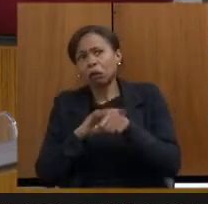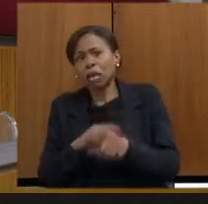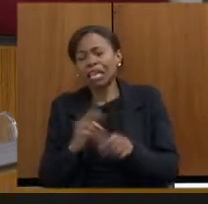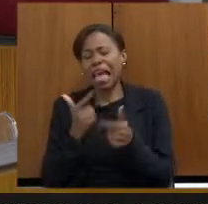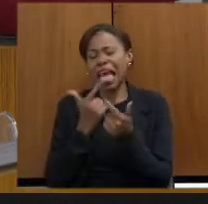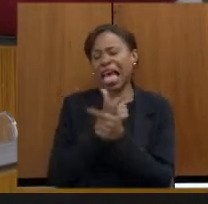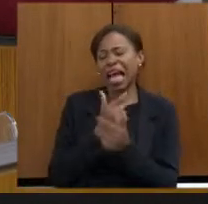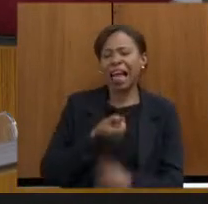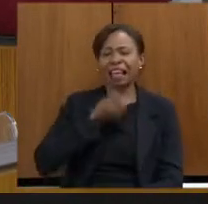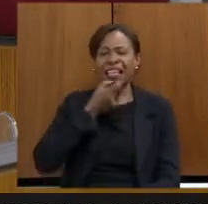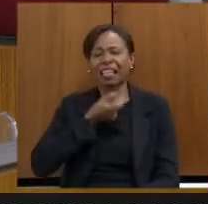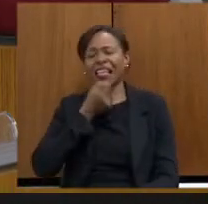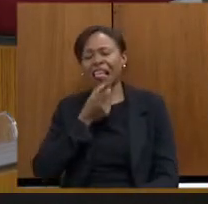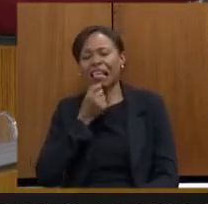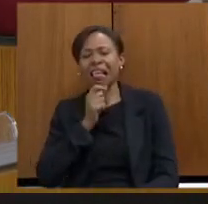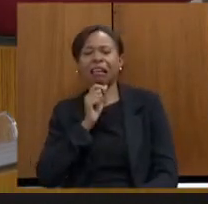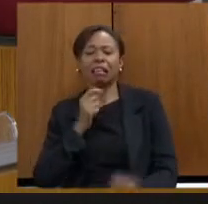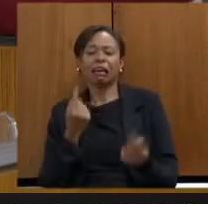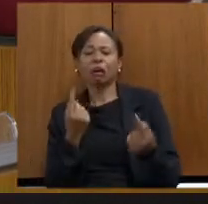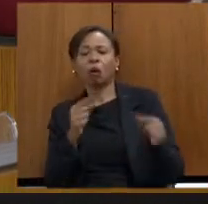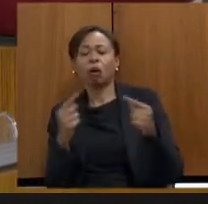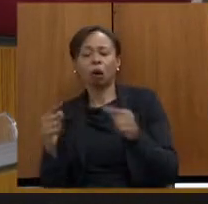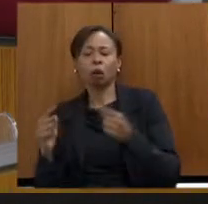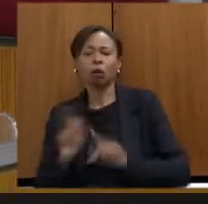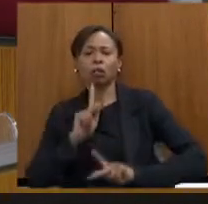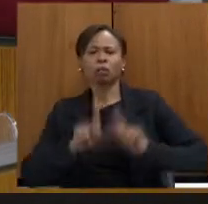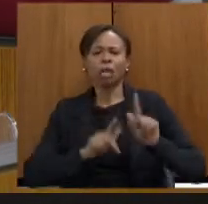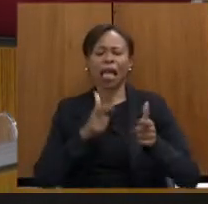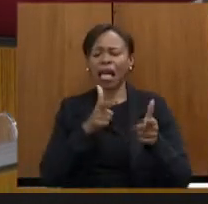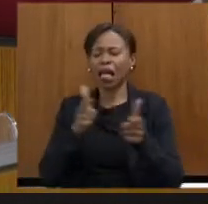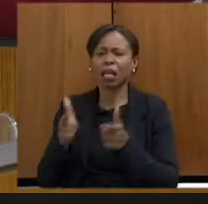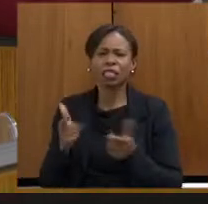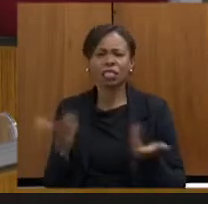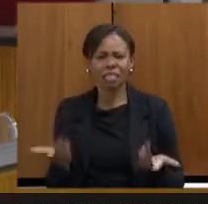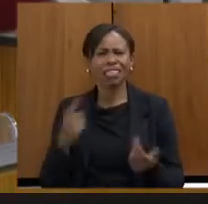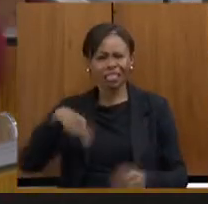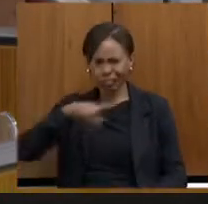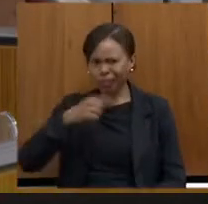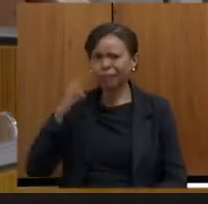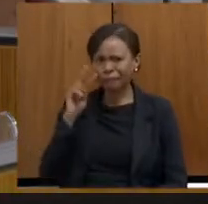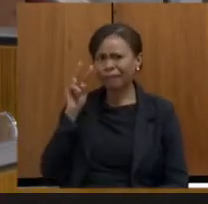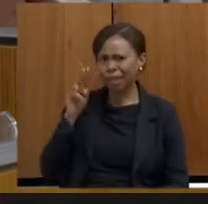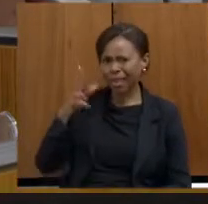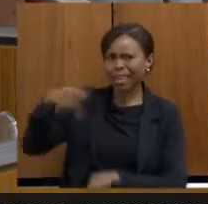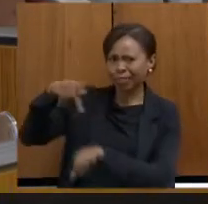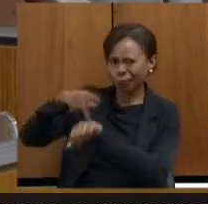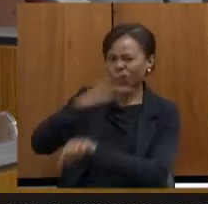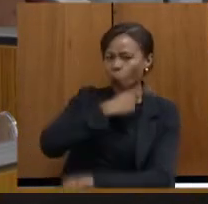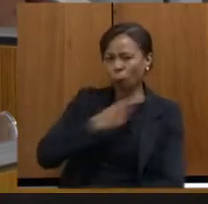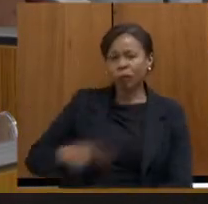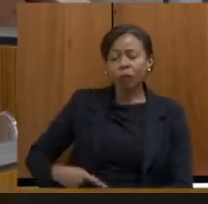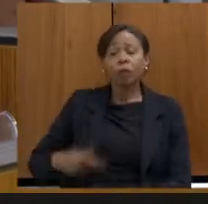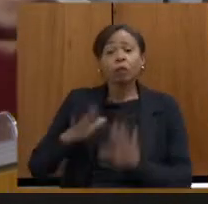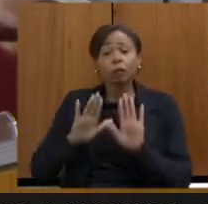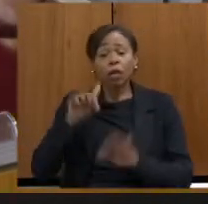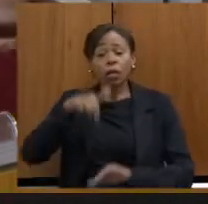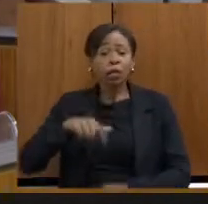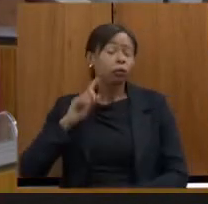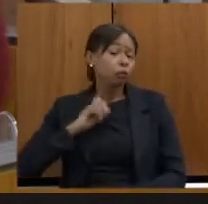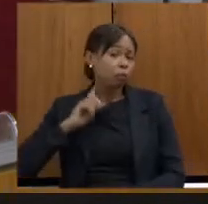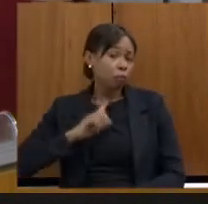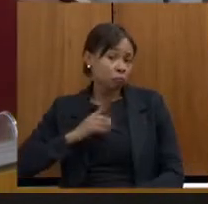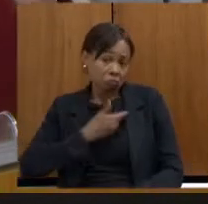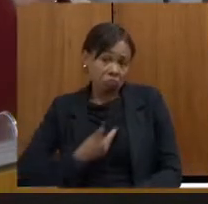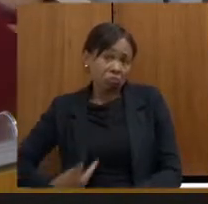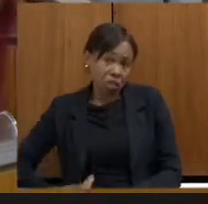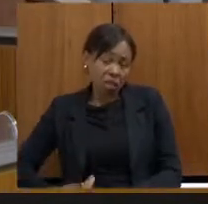vivem, incentiva uma política a serviço da morte. É o que a gente vê nacionalmente. Então, os Estados eles ficaram por sua conta e risco,